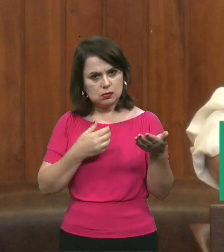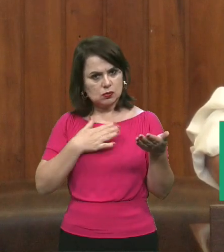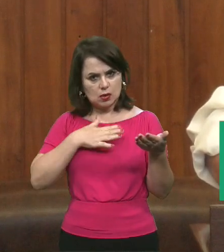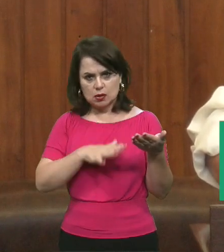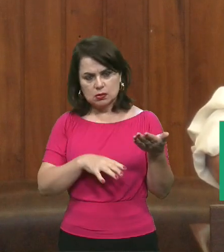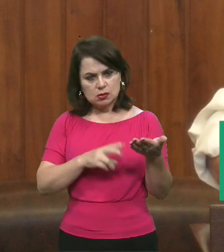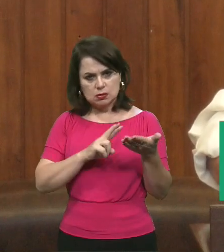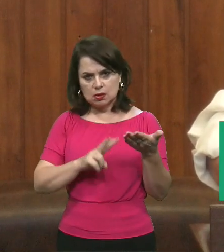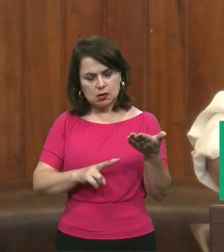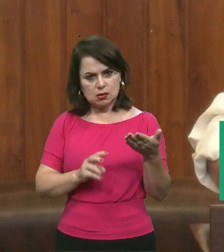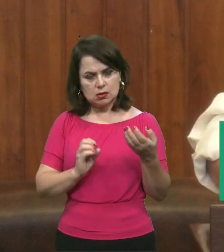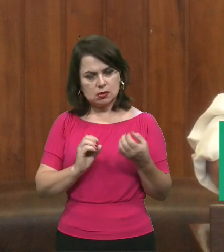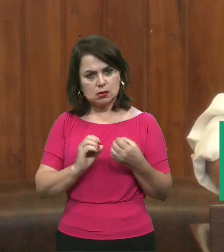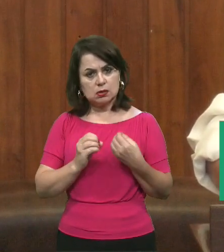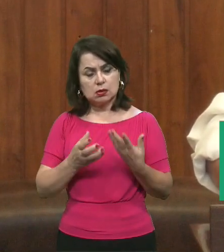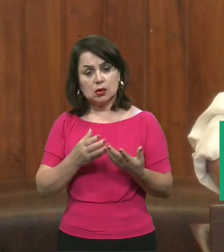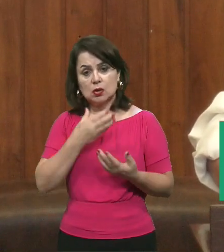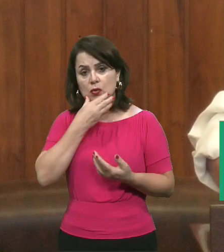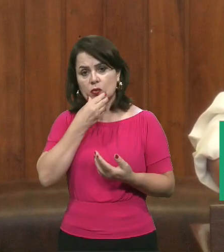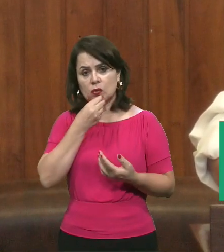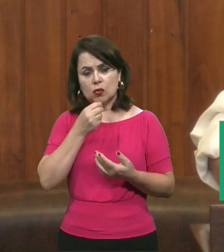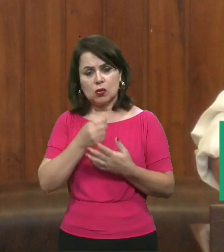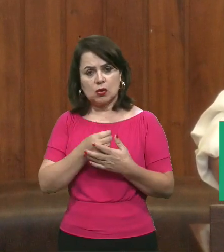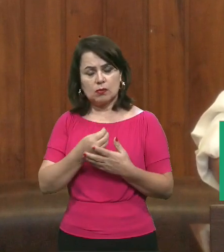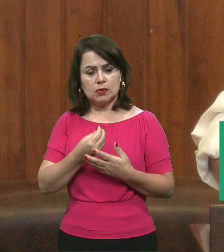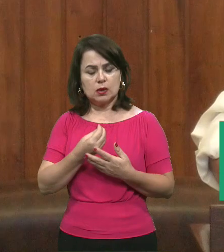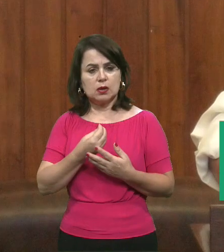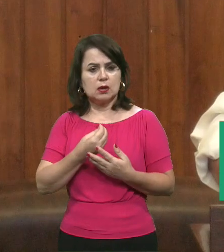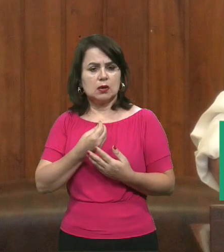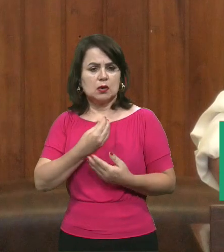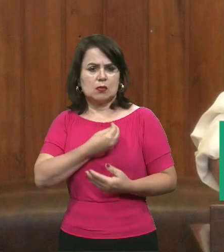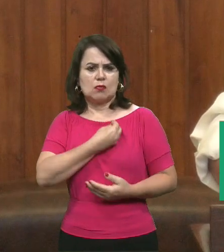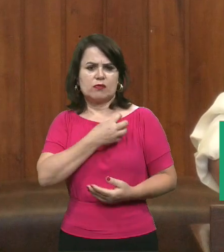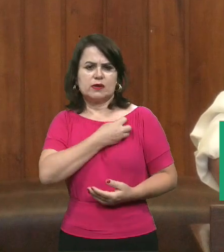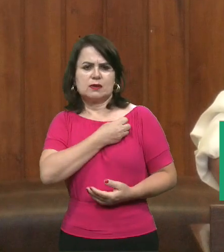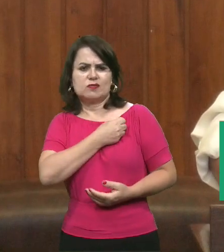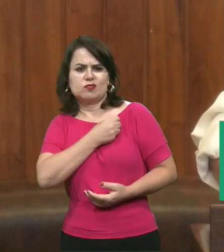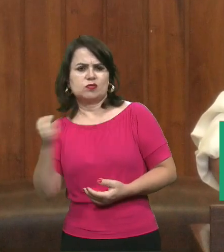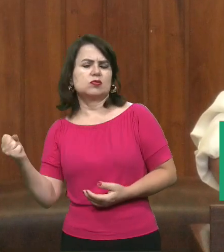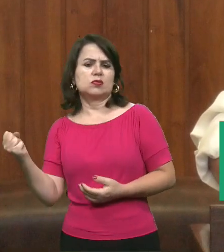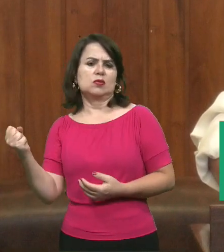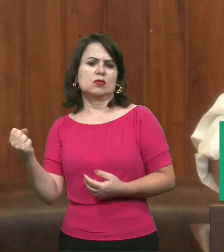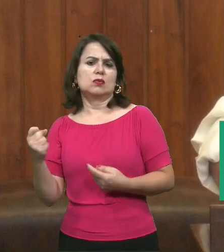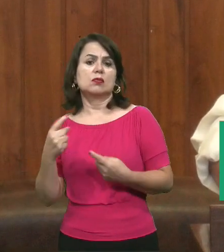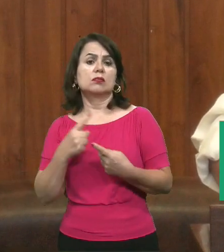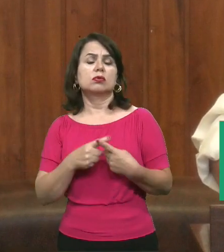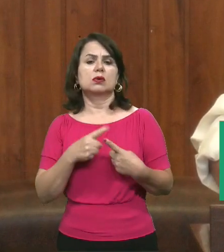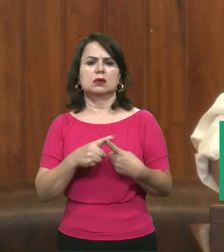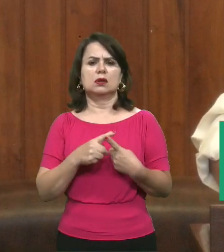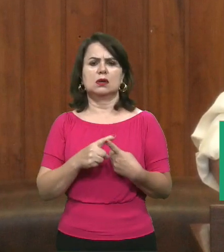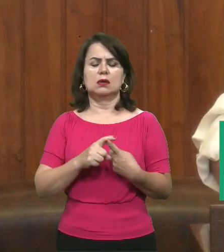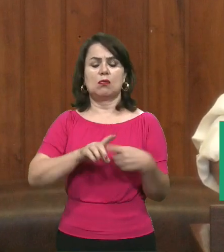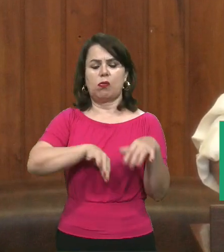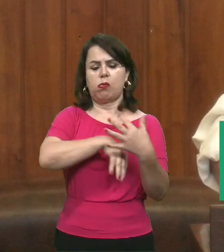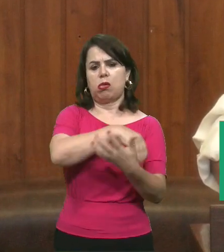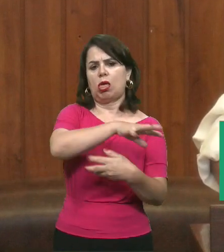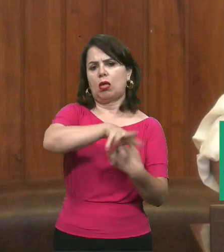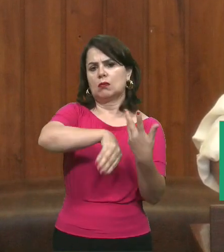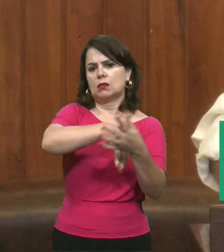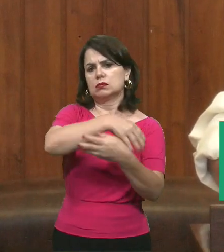O Getúlio Vargas suicidou porque o governo dele virou um mar de lama. Mar de lama, igual o